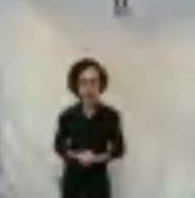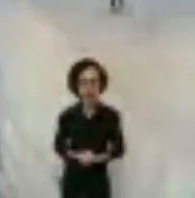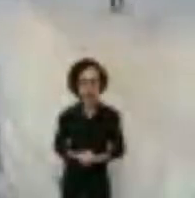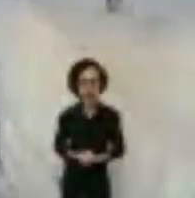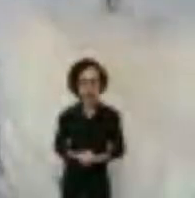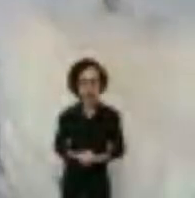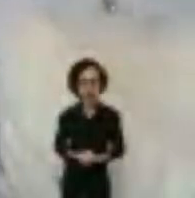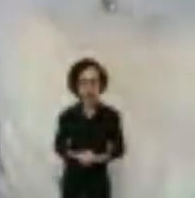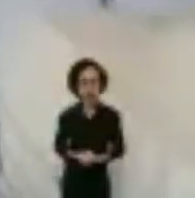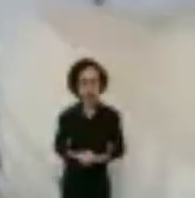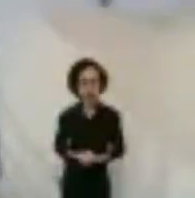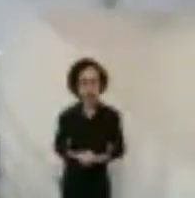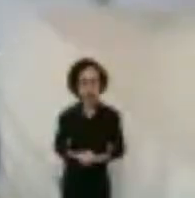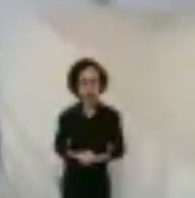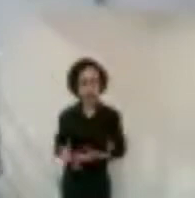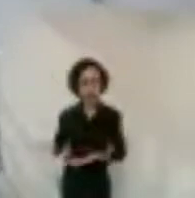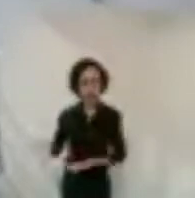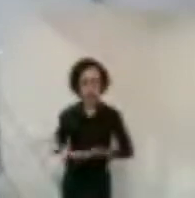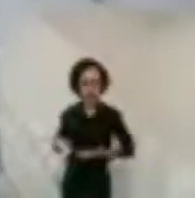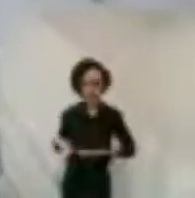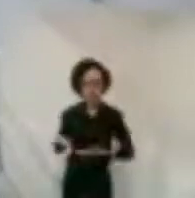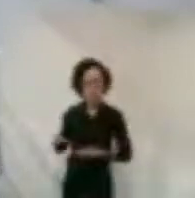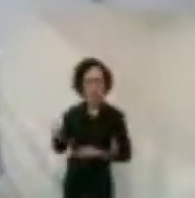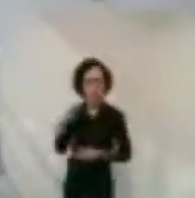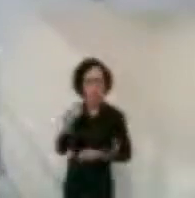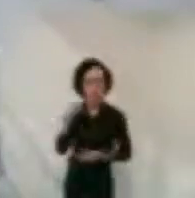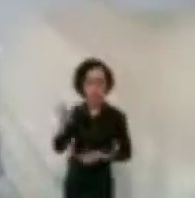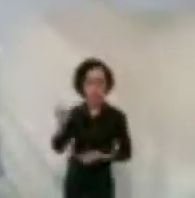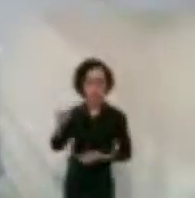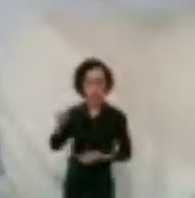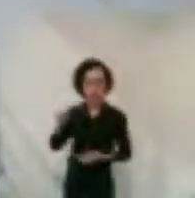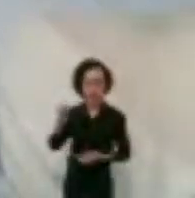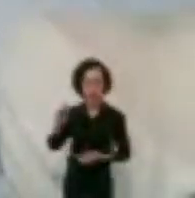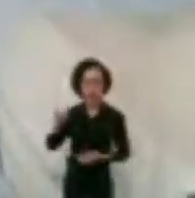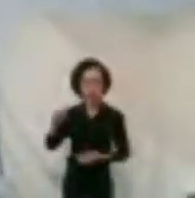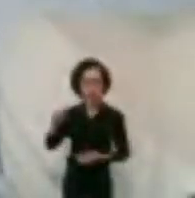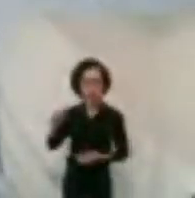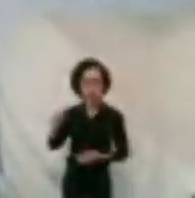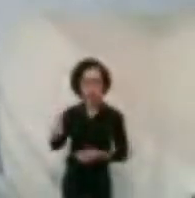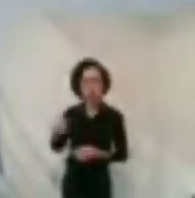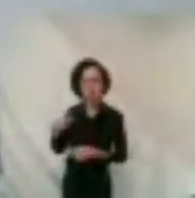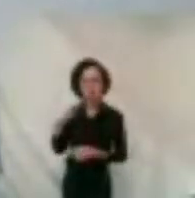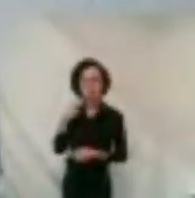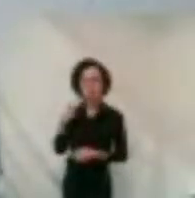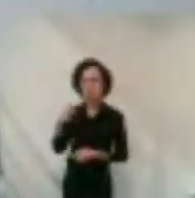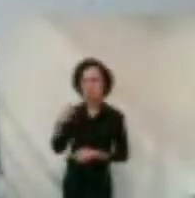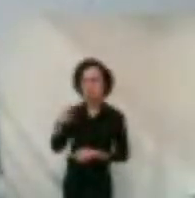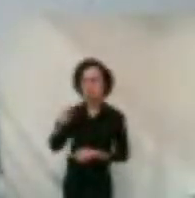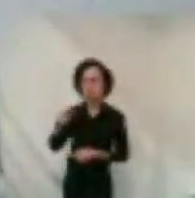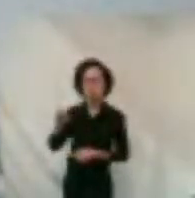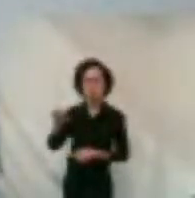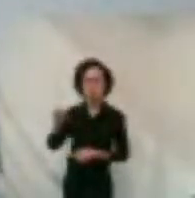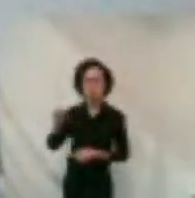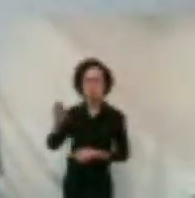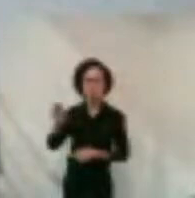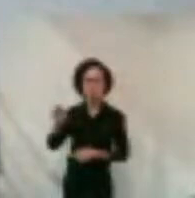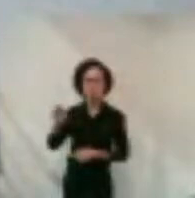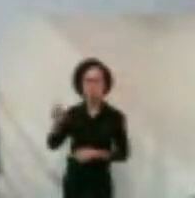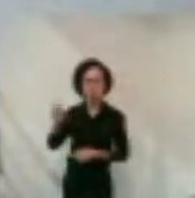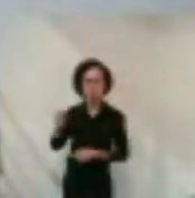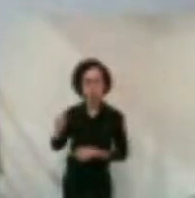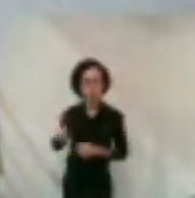Convidamos para, juntamente com a doutora Fabiana, o doutor Roberto Carlos, que é promotor de justiça do Distrito